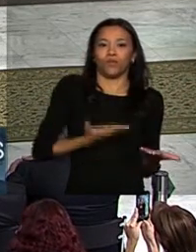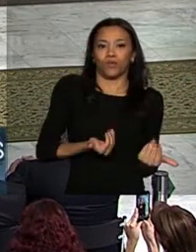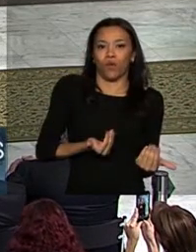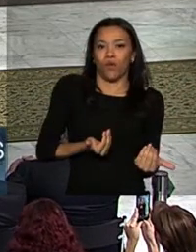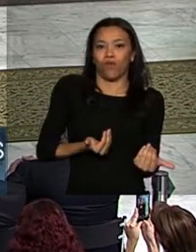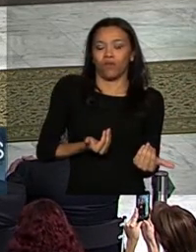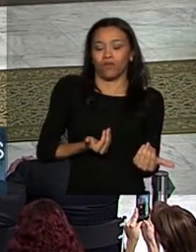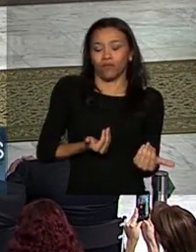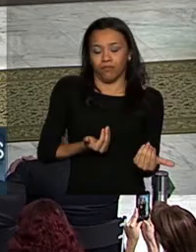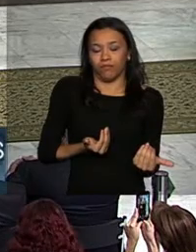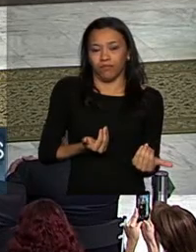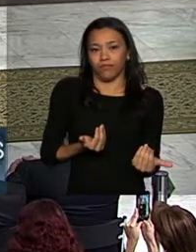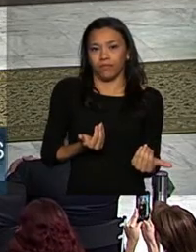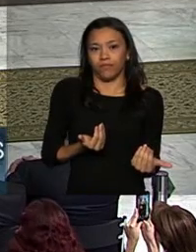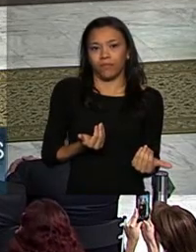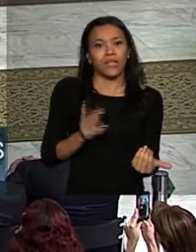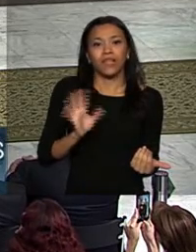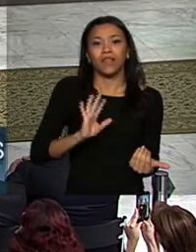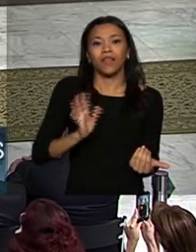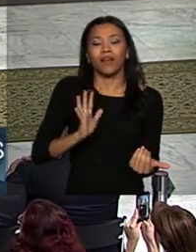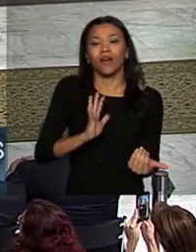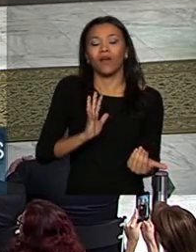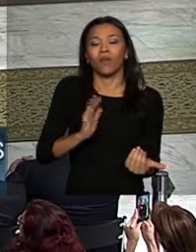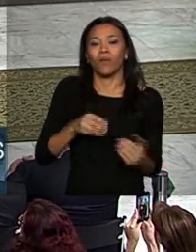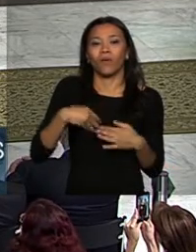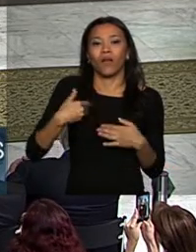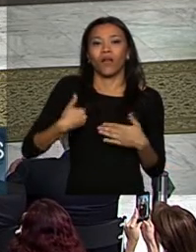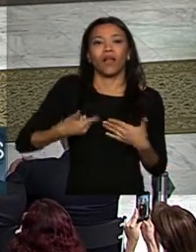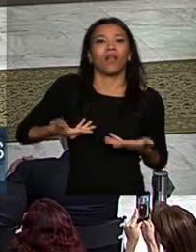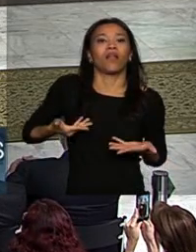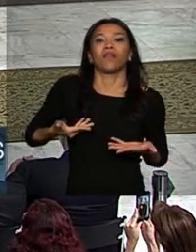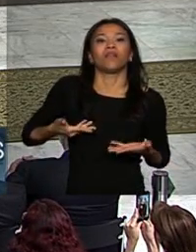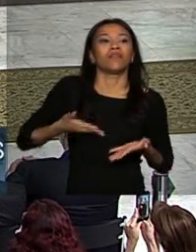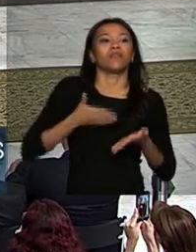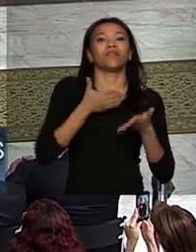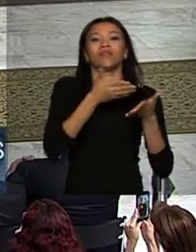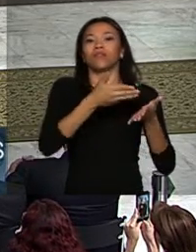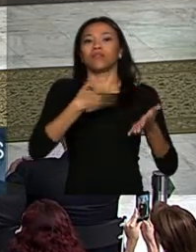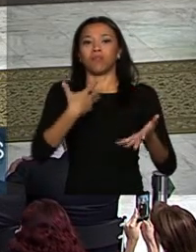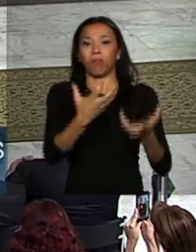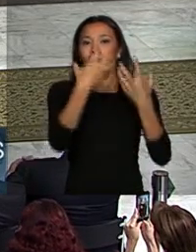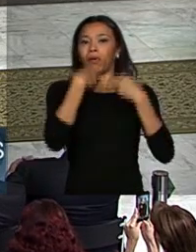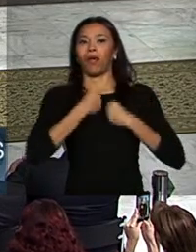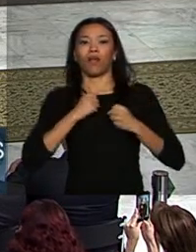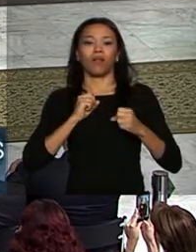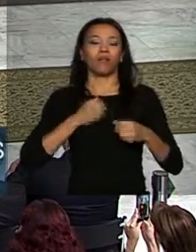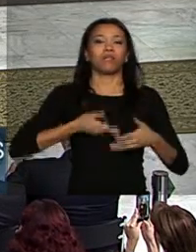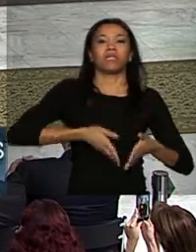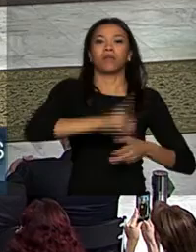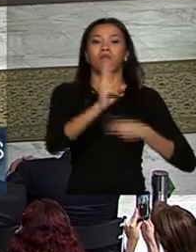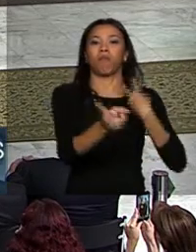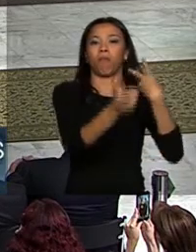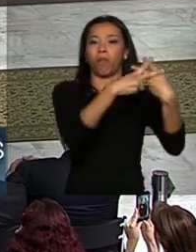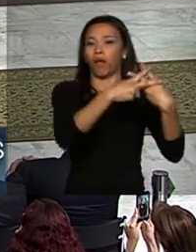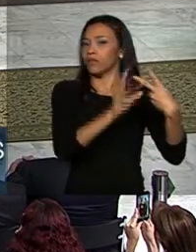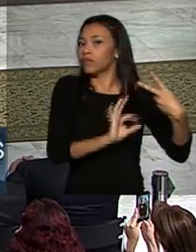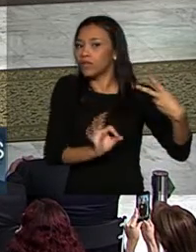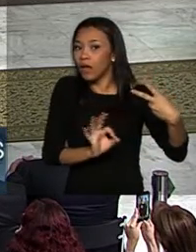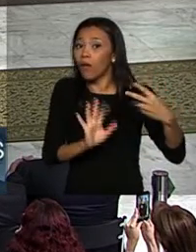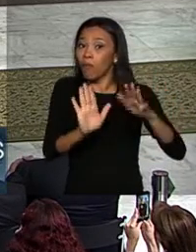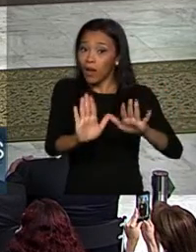rumo ao mundo carcerário, mas em direção ao mundo da